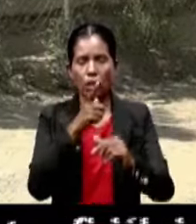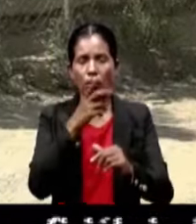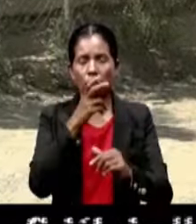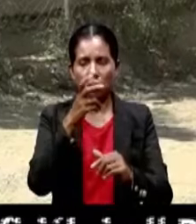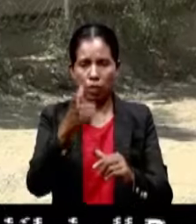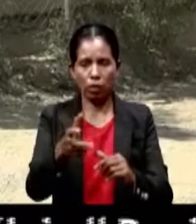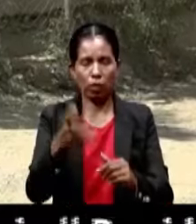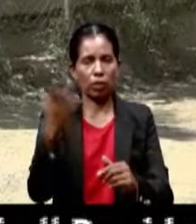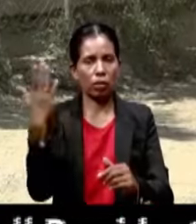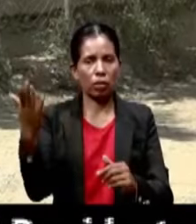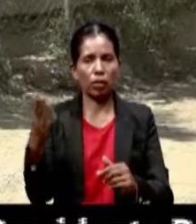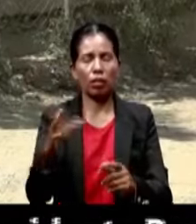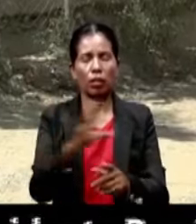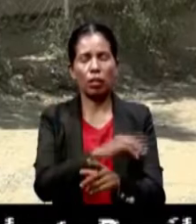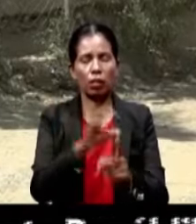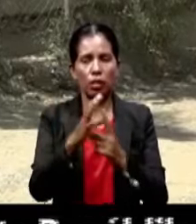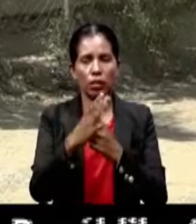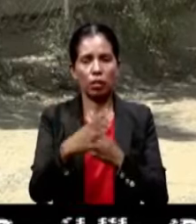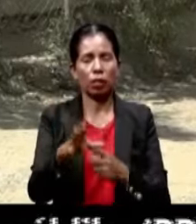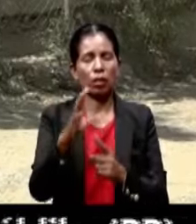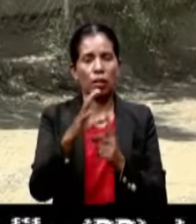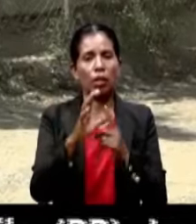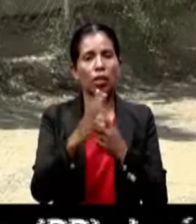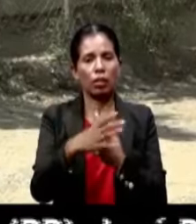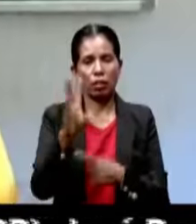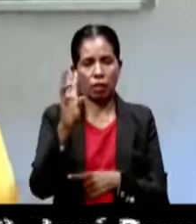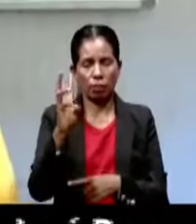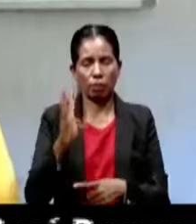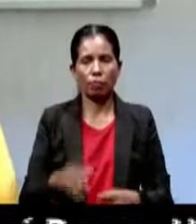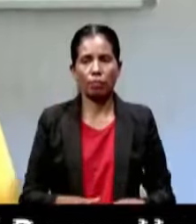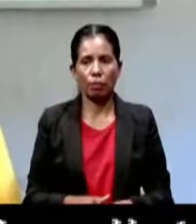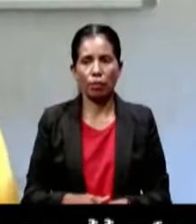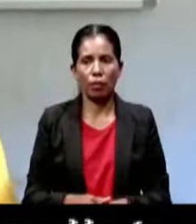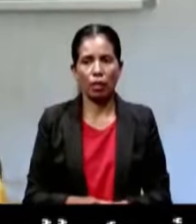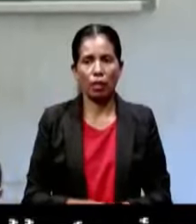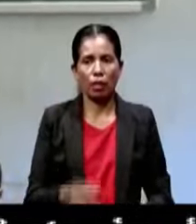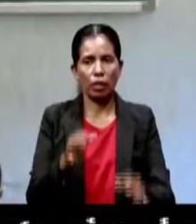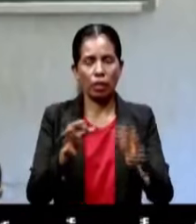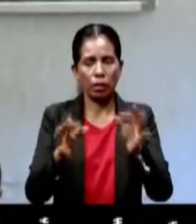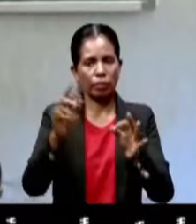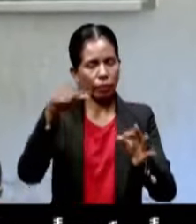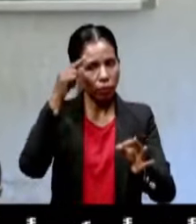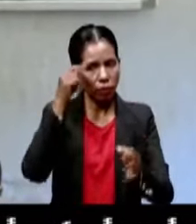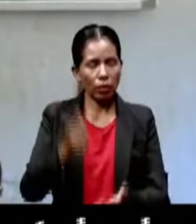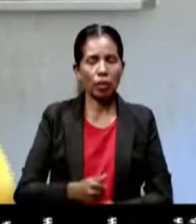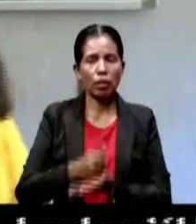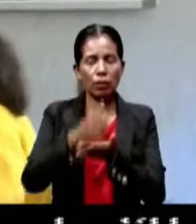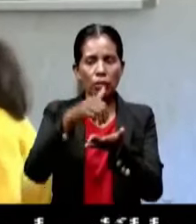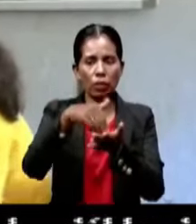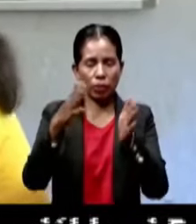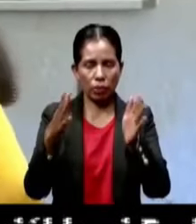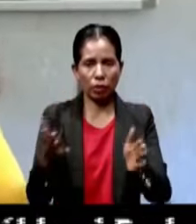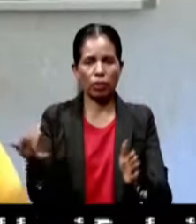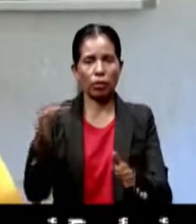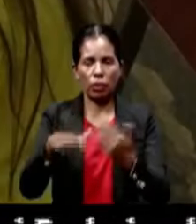minha e a segundo ciclo, sexto ano. Maski governo facilita ona manorin sira no